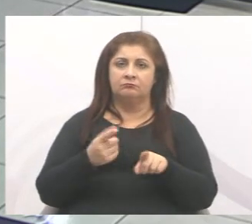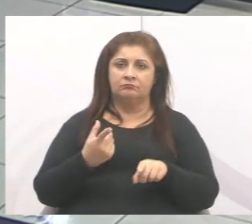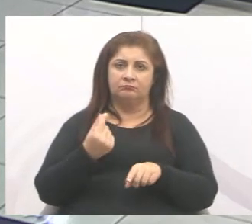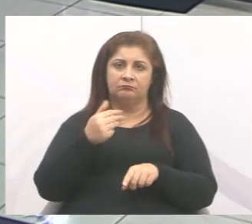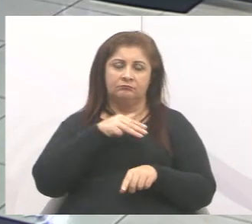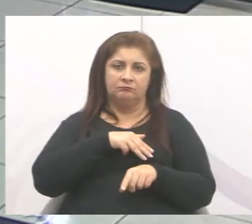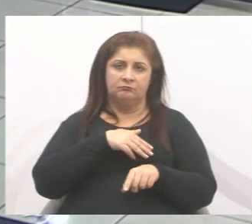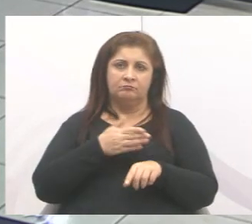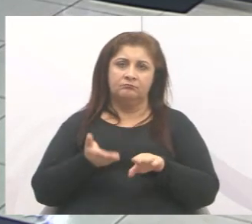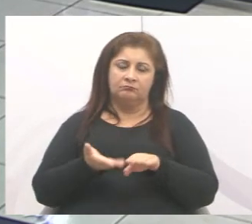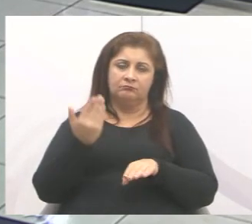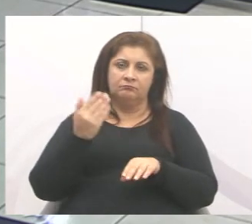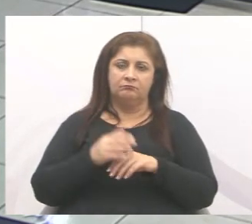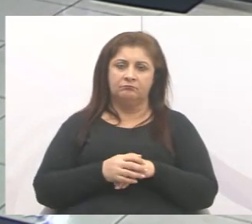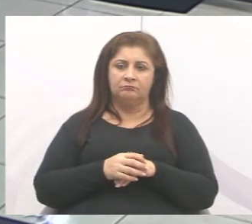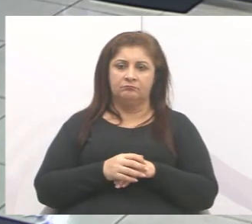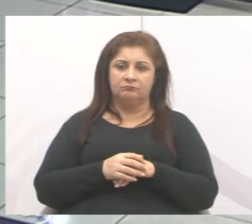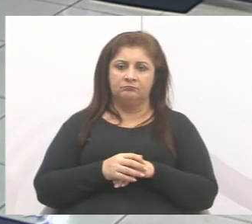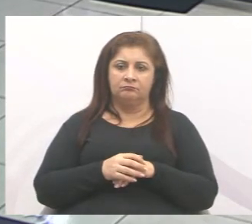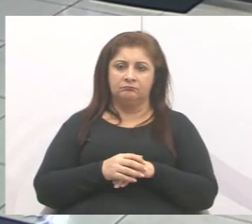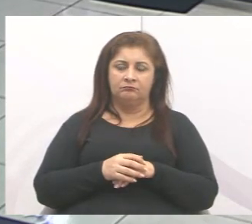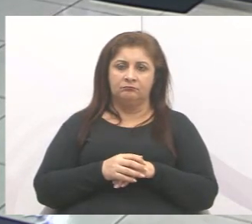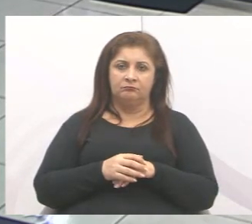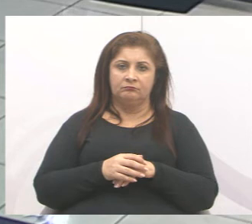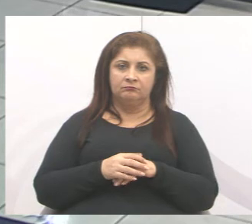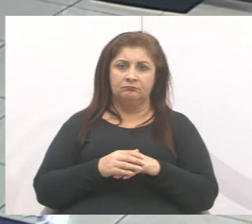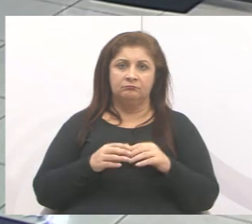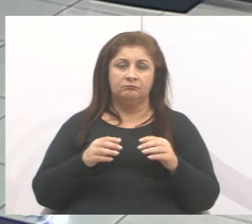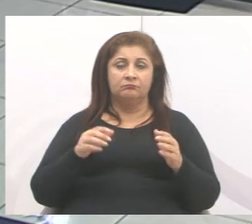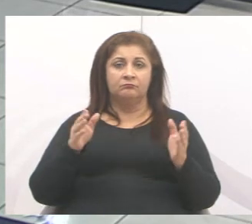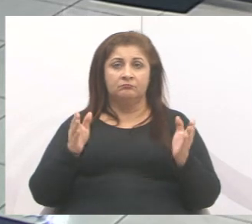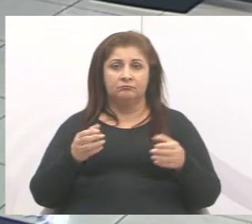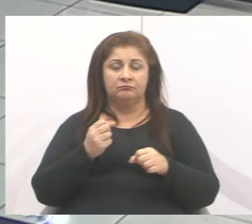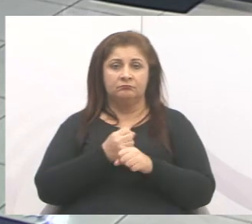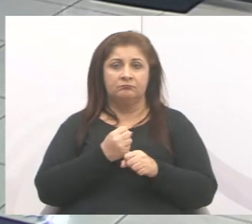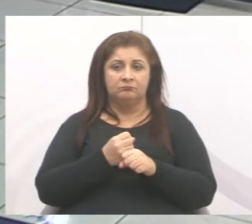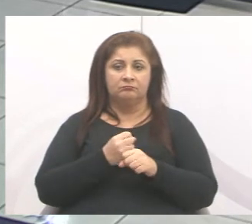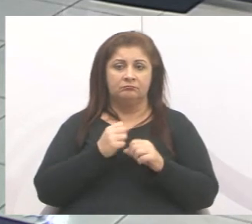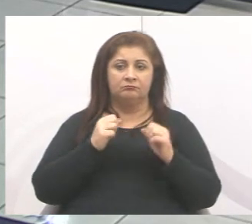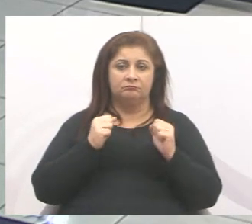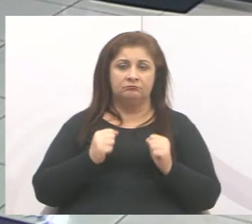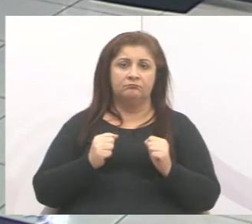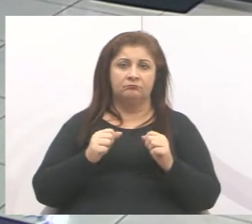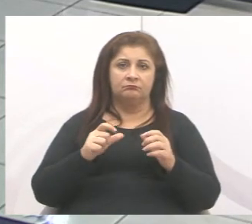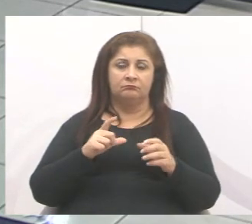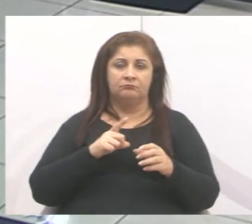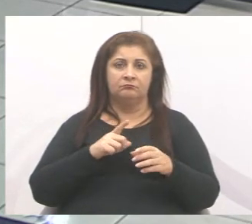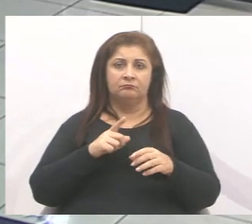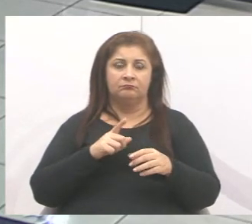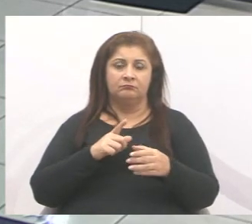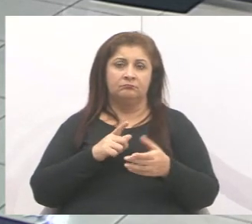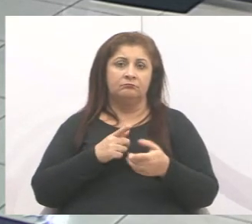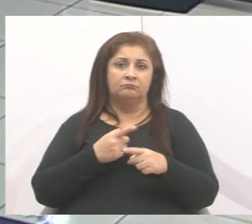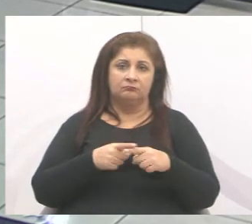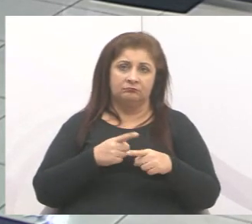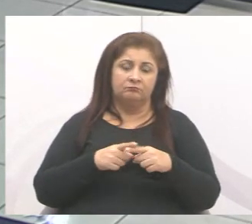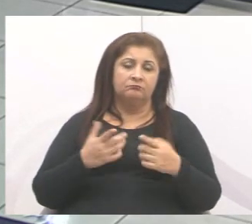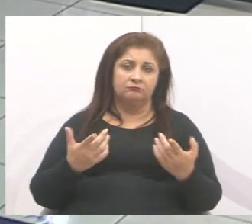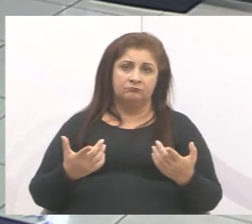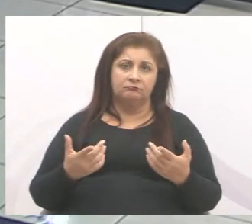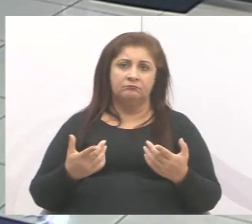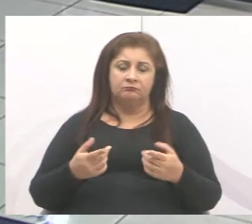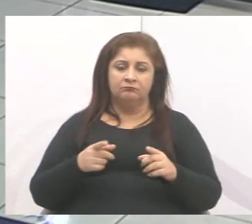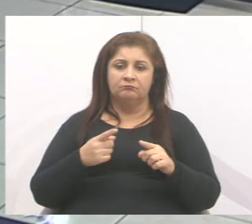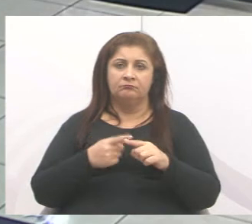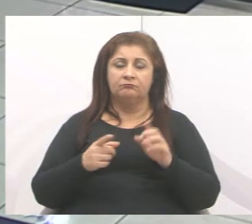ano a gente corre o risco de ter alguma impugnação judicial por conta da lei federal que impediu. Então,